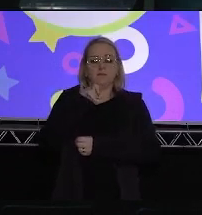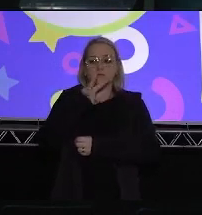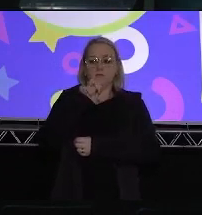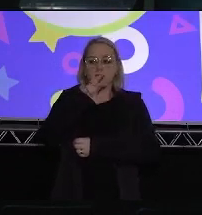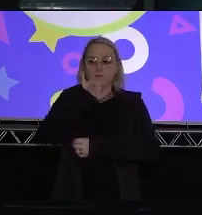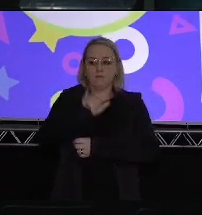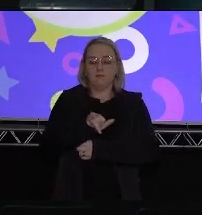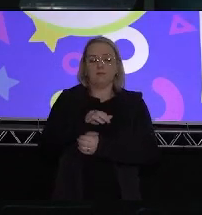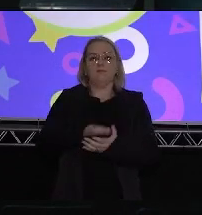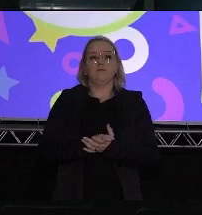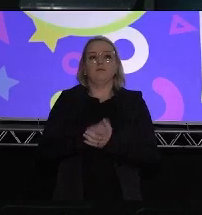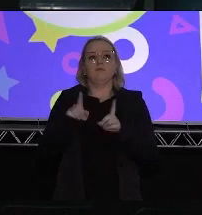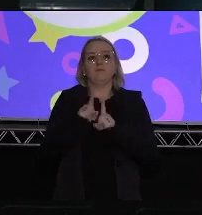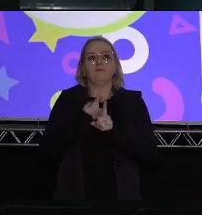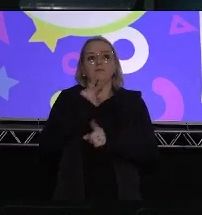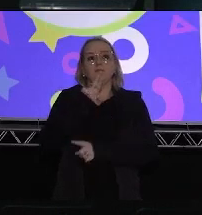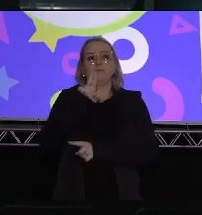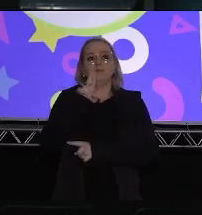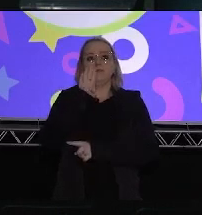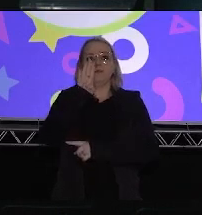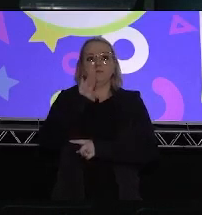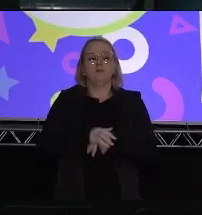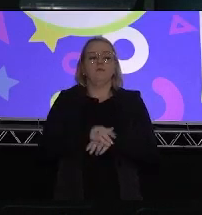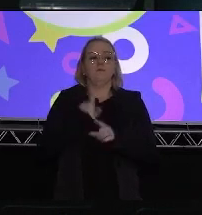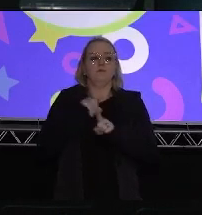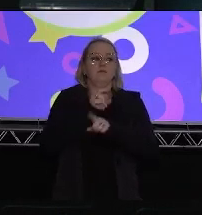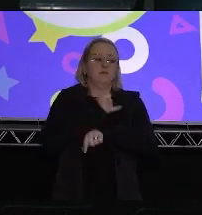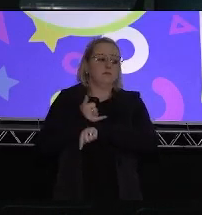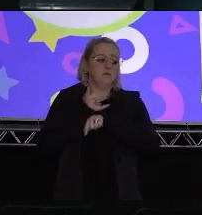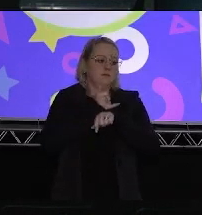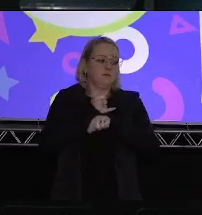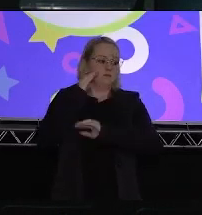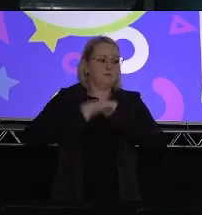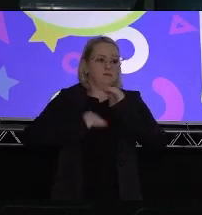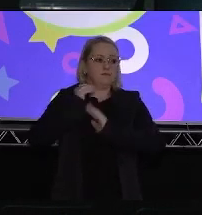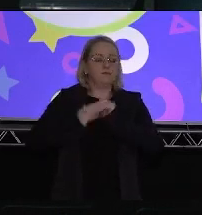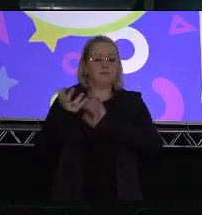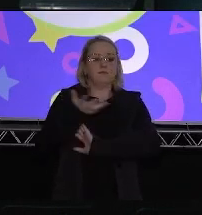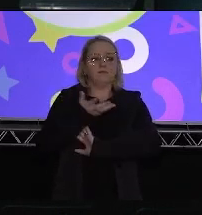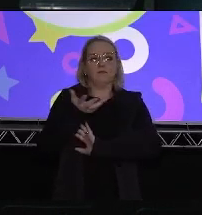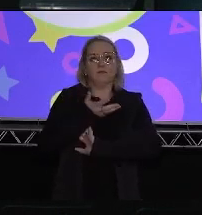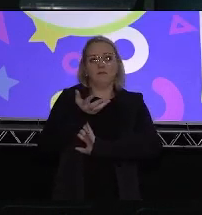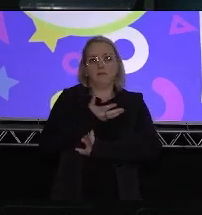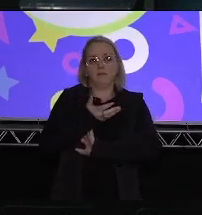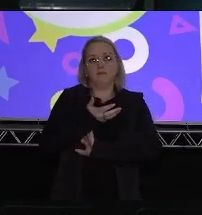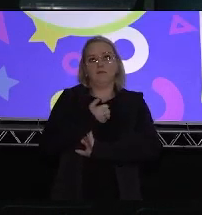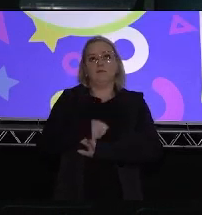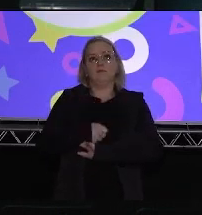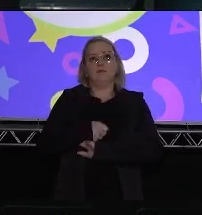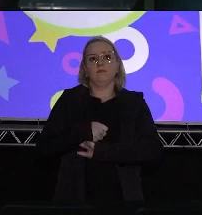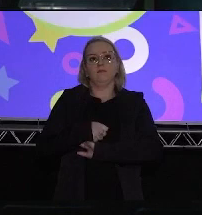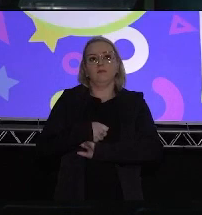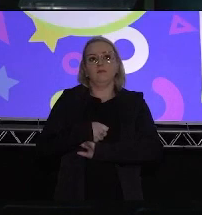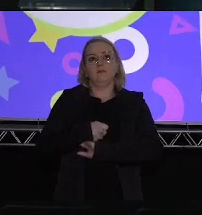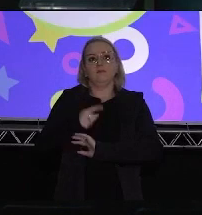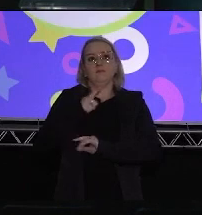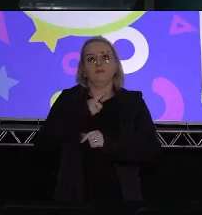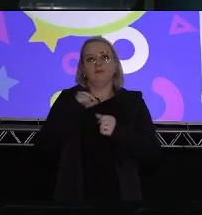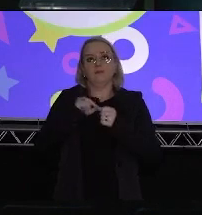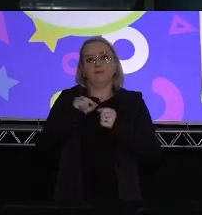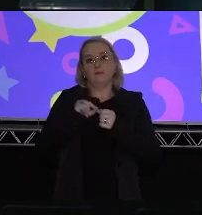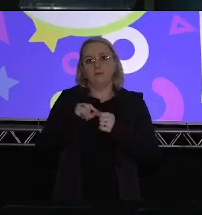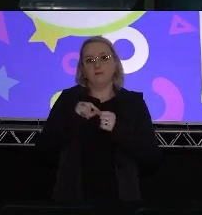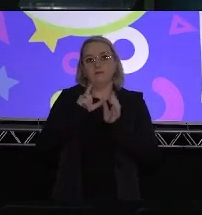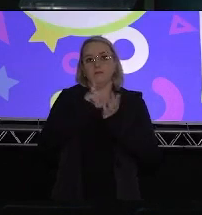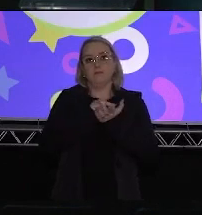vinculado ao GitHub e às outras ferramentas, né? A gente utilizou práticas ágeis aqui de code review, que é a revisão de